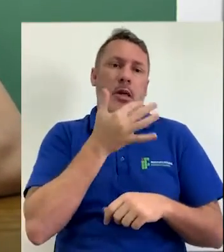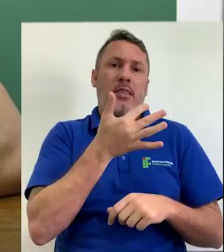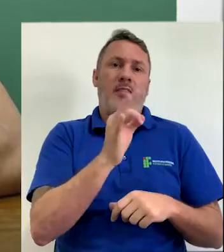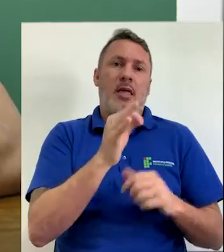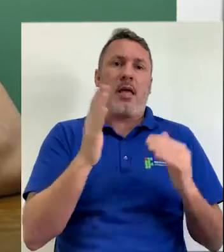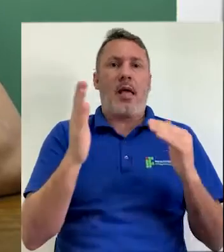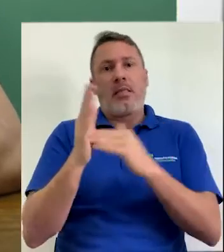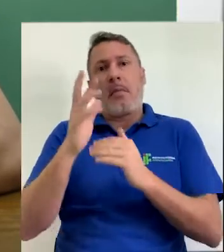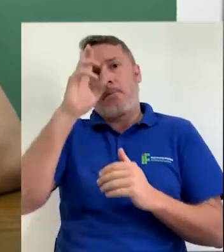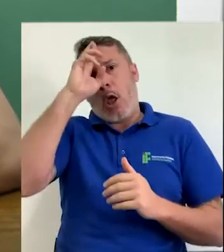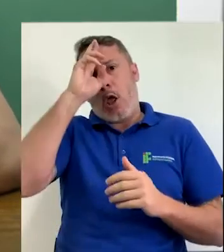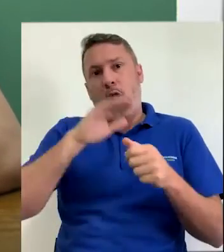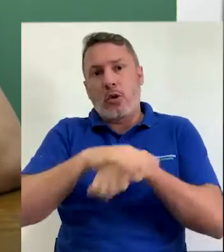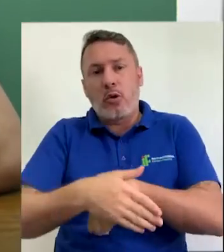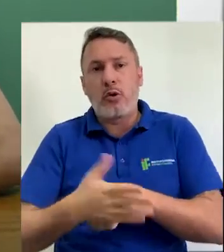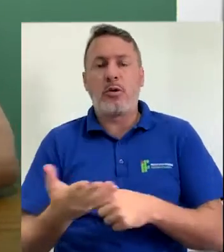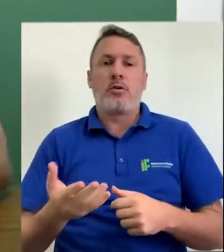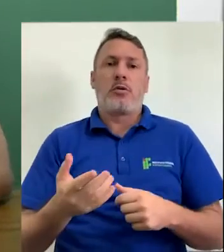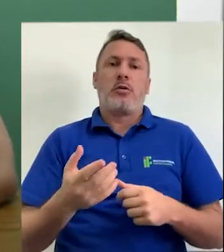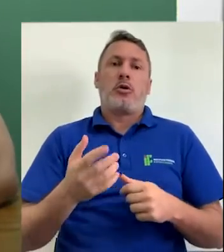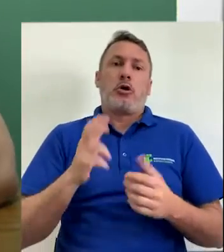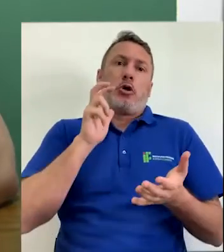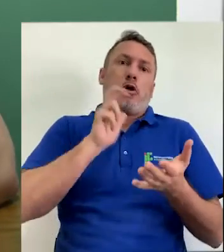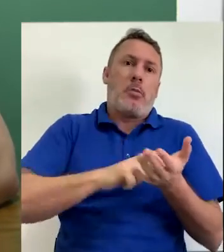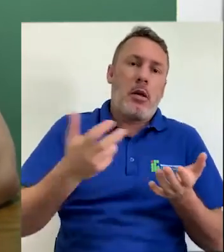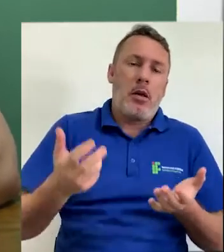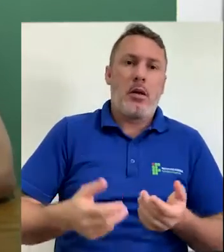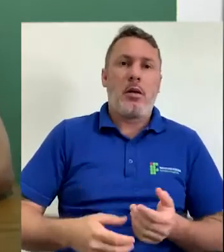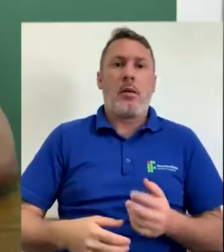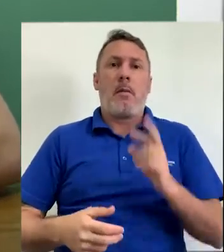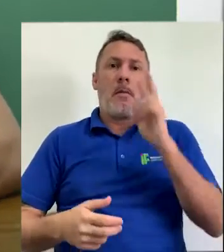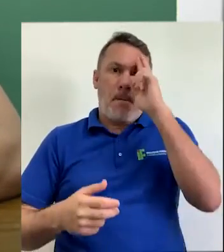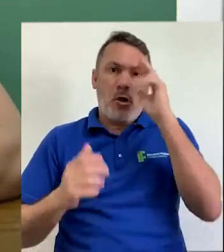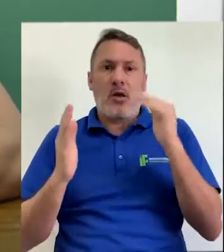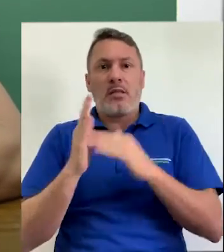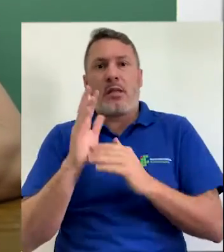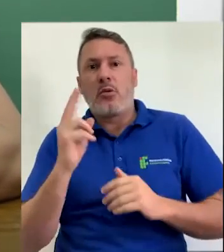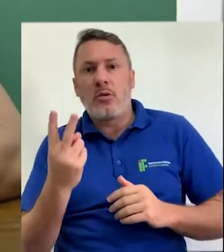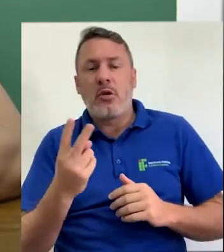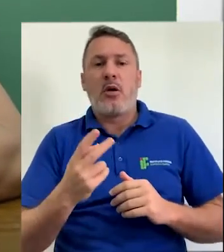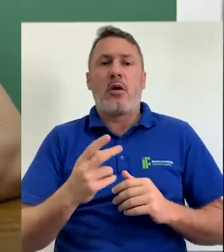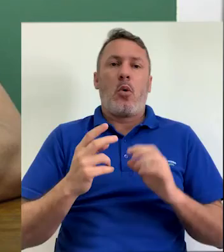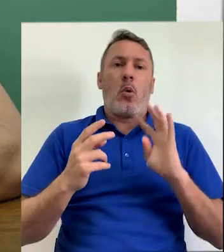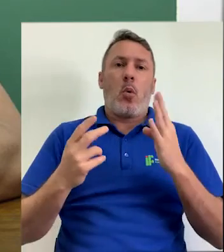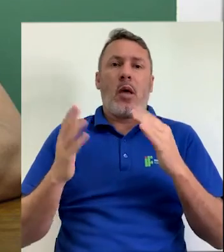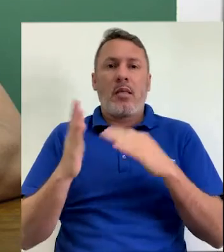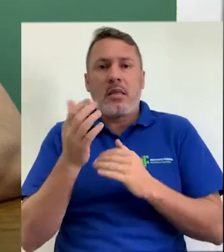da manhã, de meio-dia até as 2, de 4 às 6.